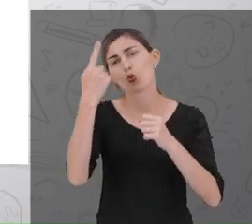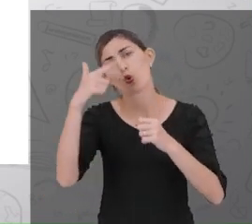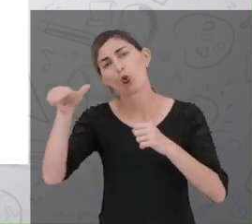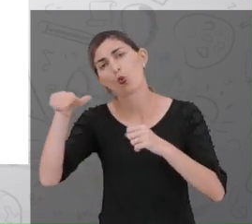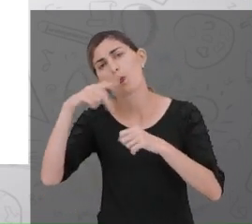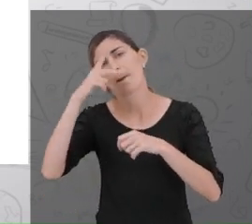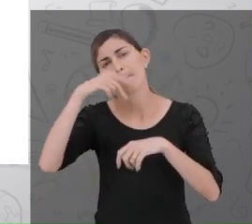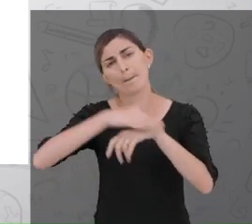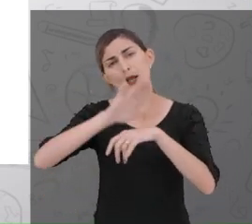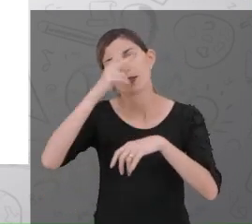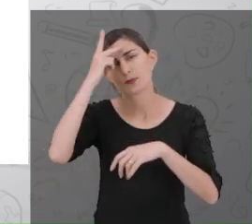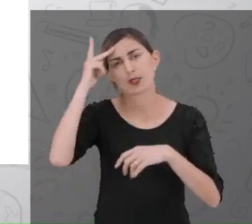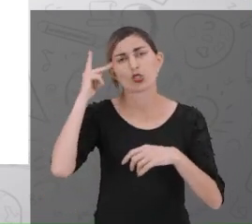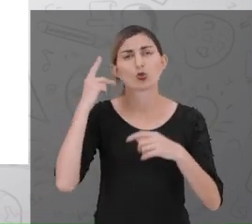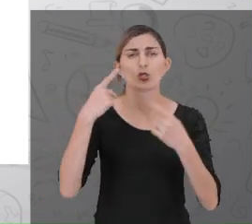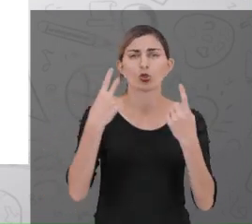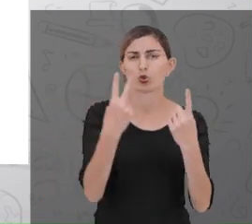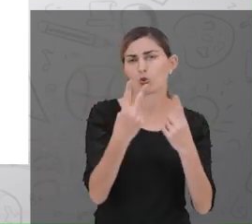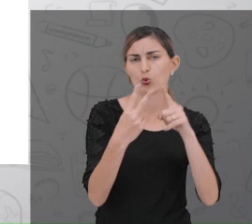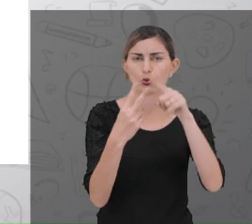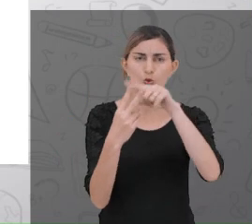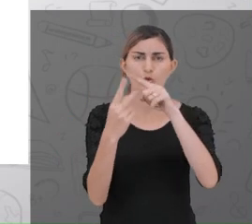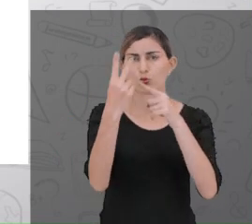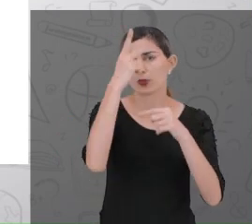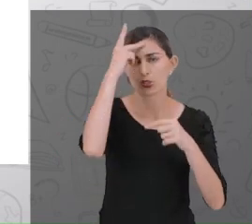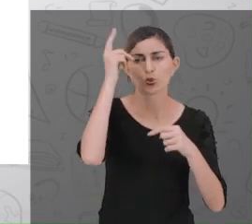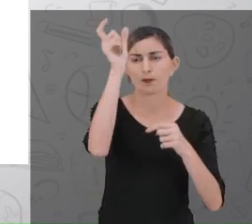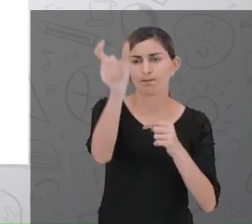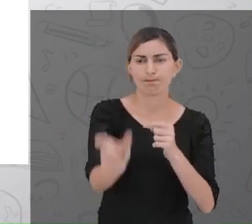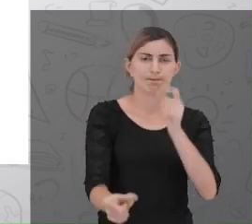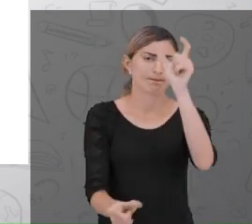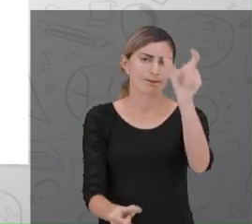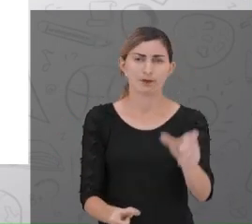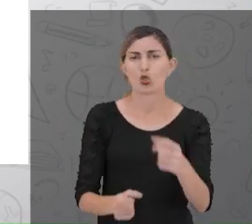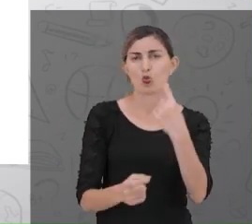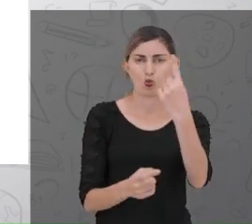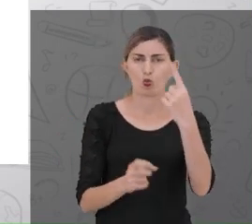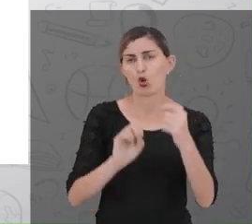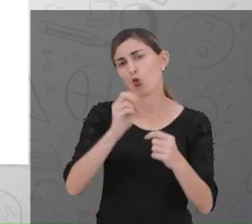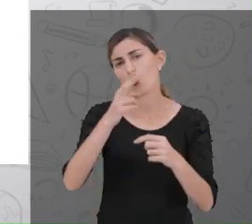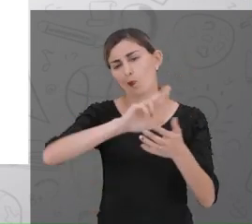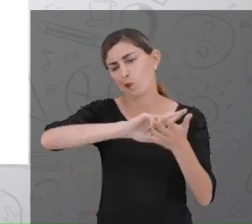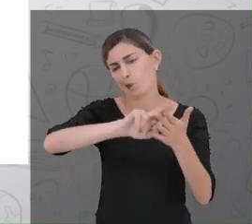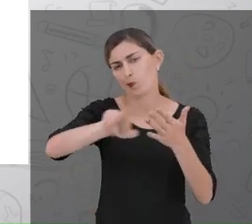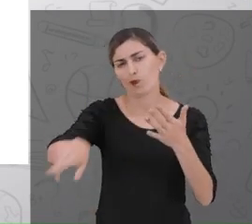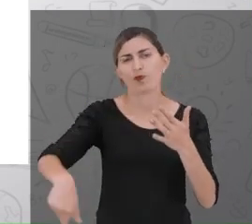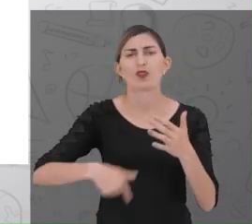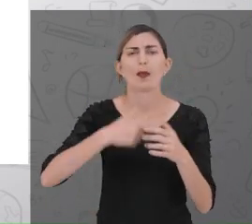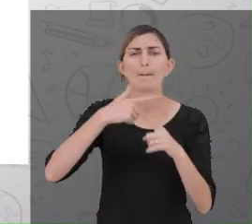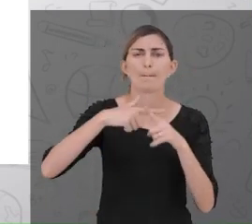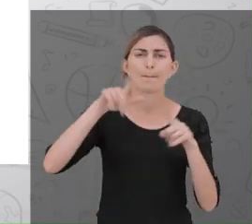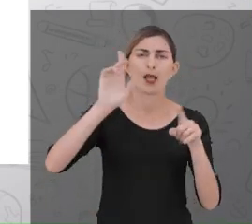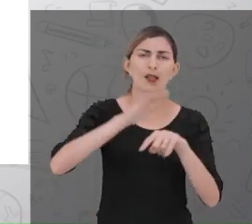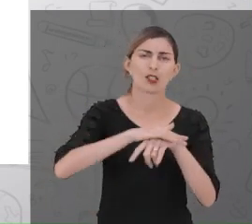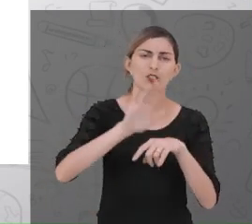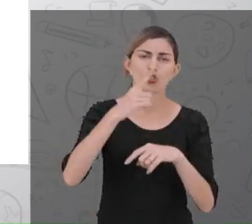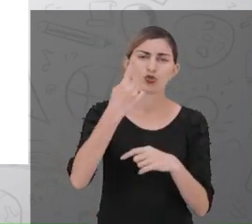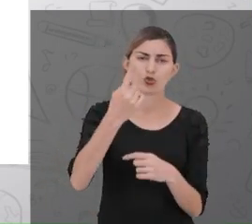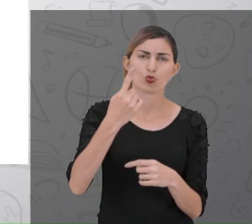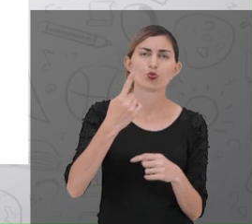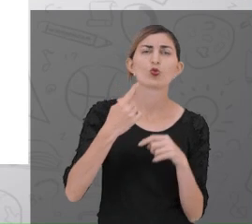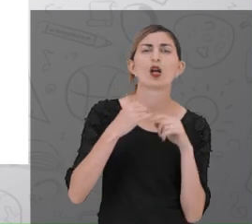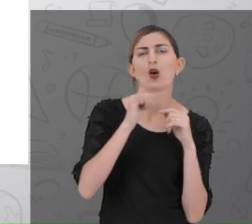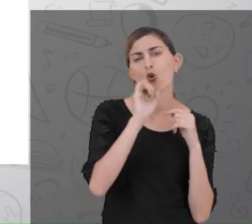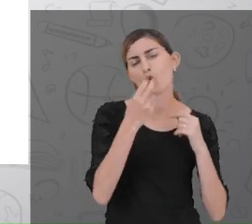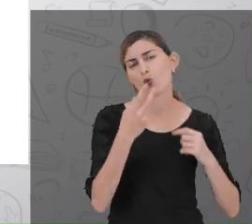ou mais entidades 2. Por exemplo, um cliente ele pode ter uma ou várias, ou mais de uma,